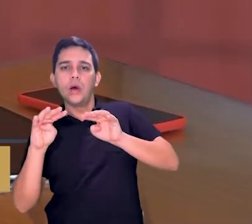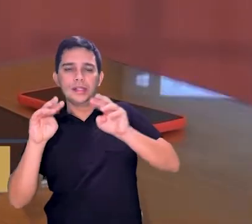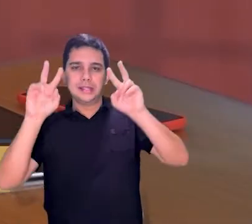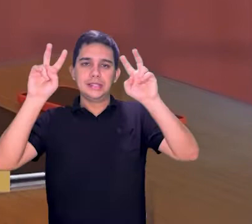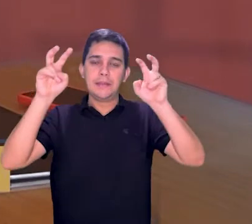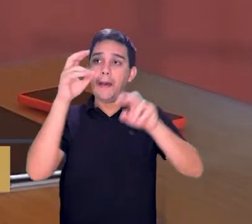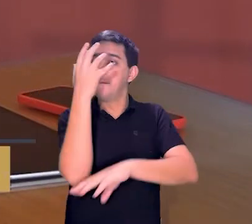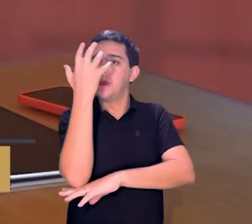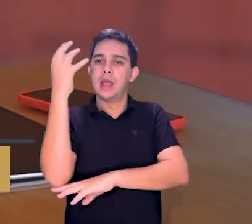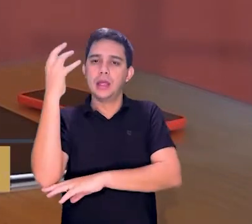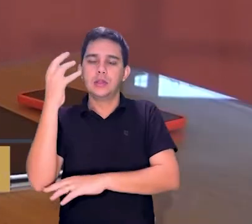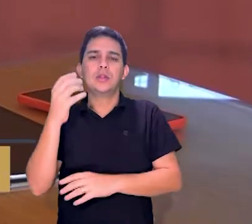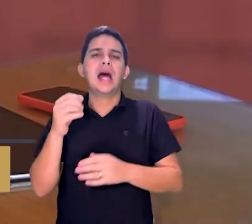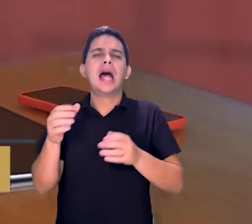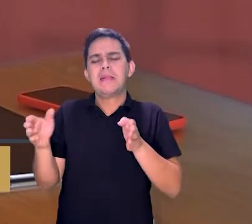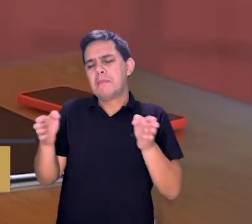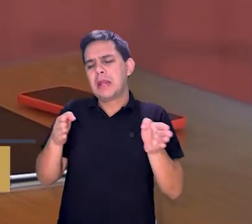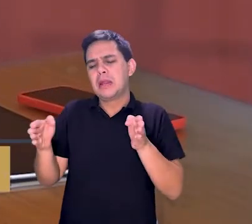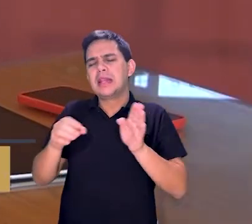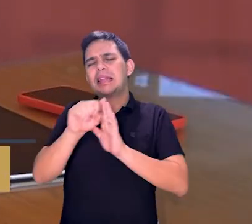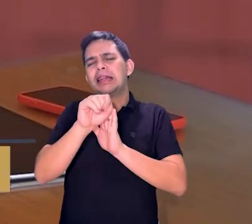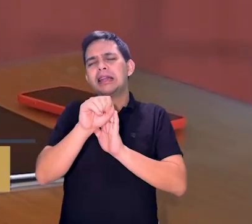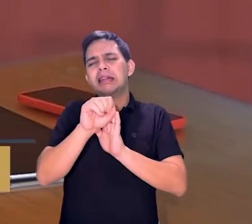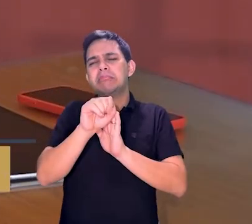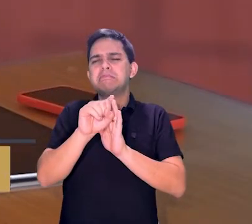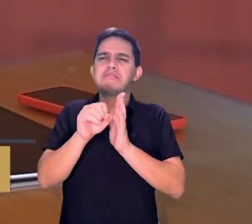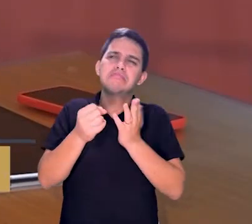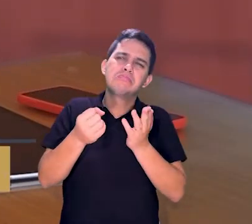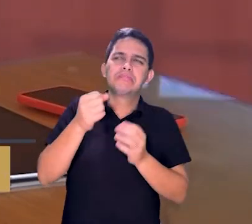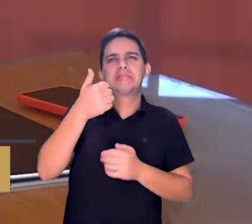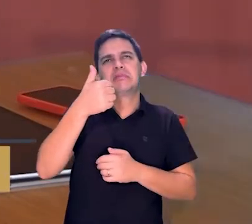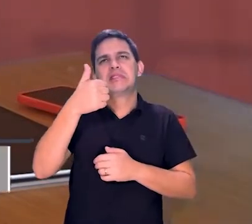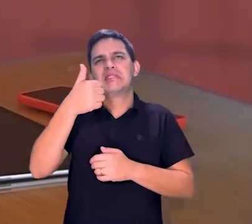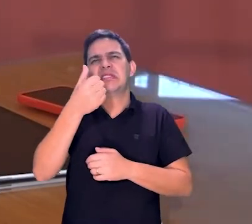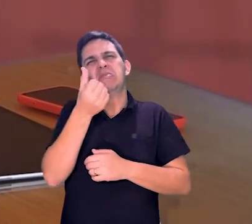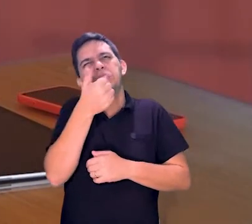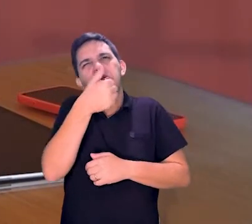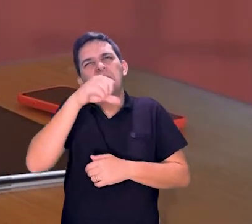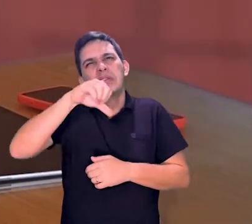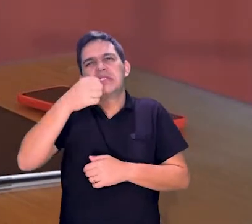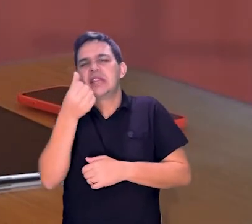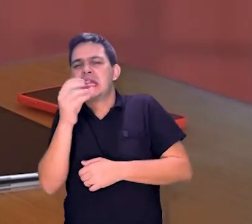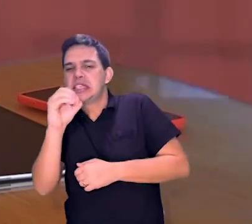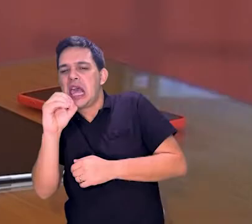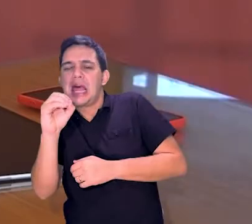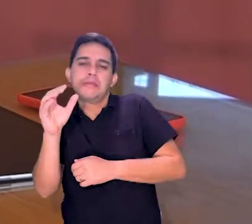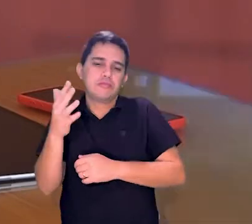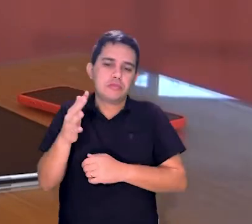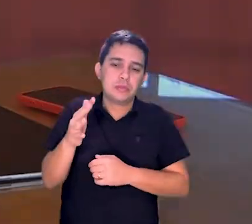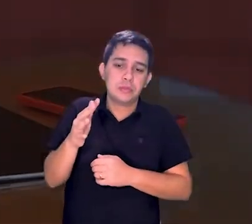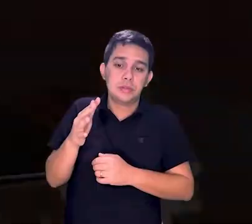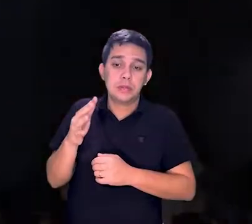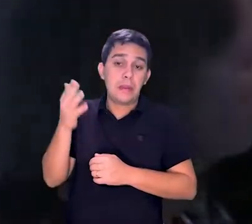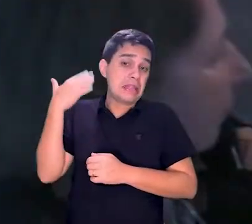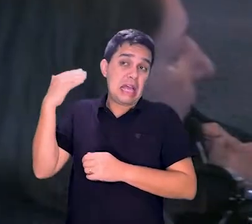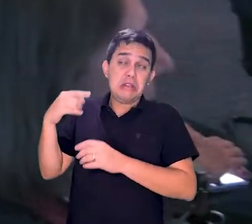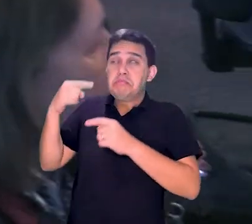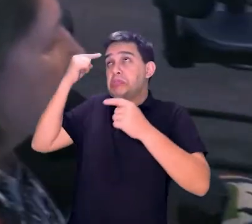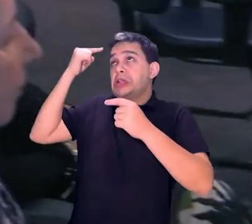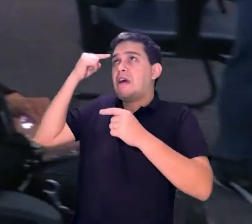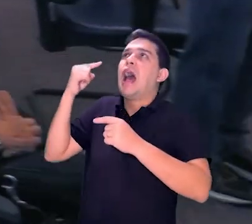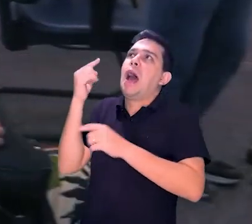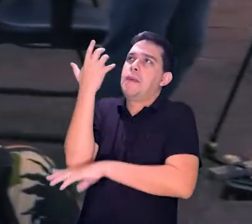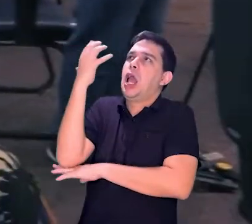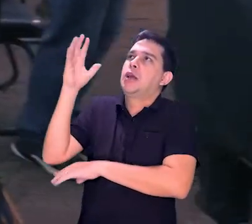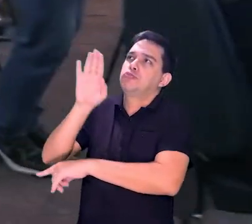E, na época, não havia assim, nenhuma preocupação com a questão do meio ambiente, é como se ele não existisse. O